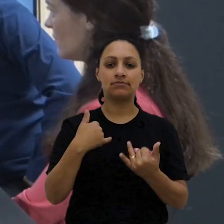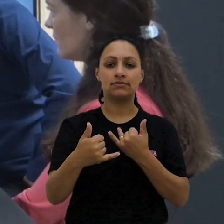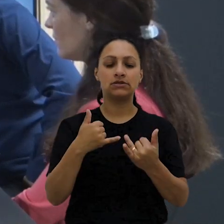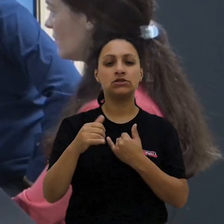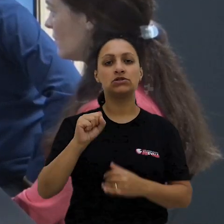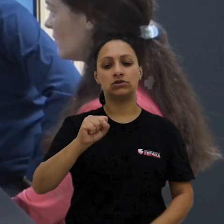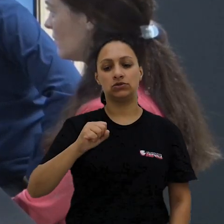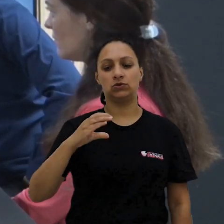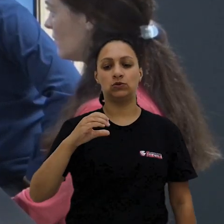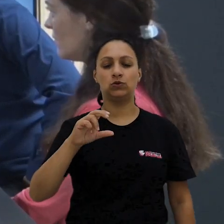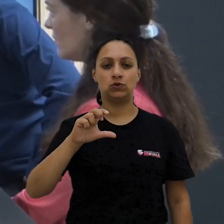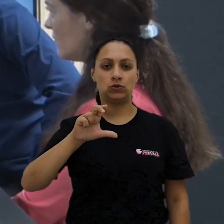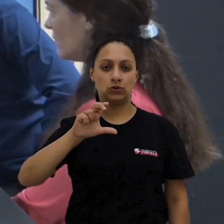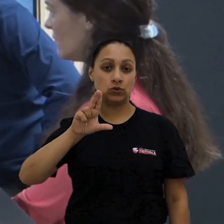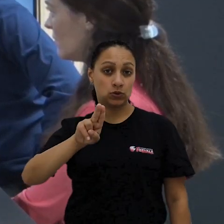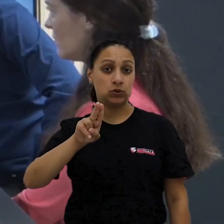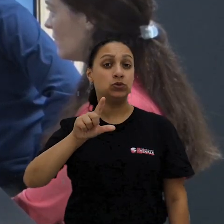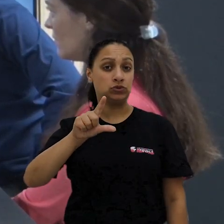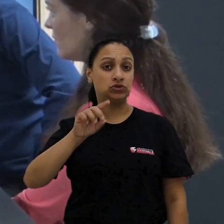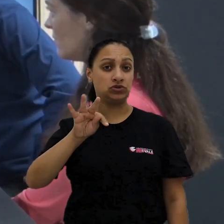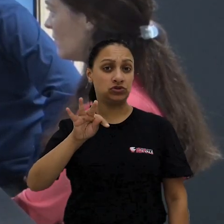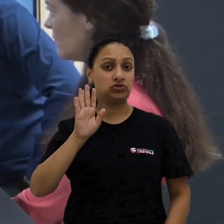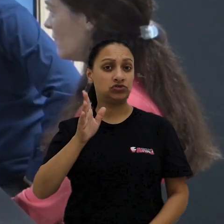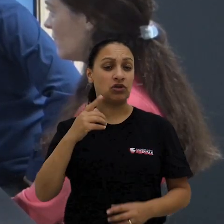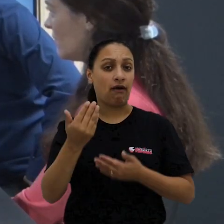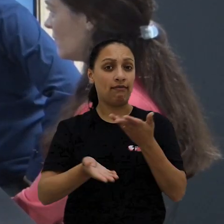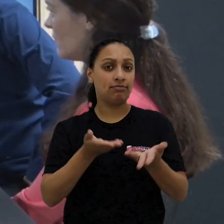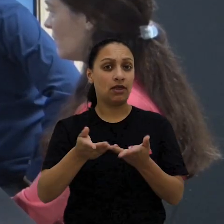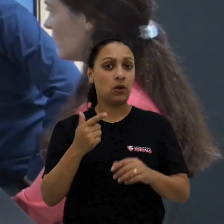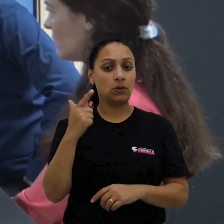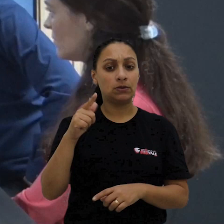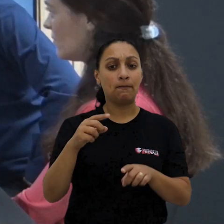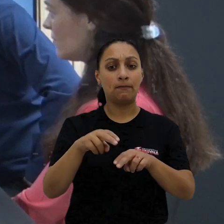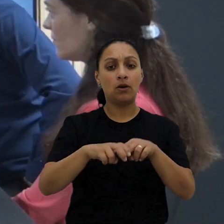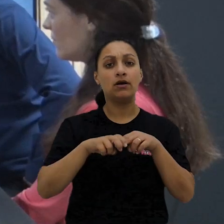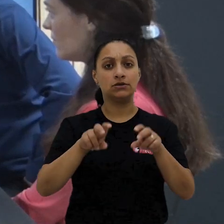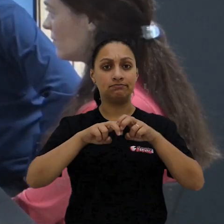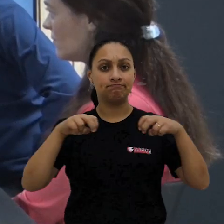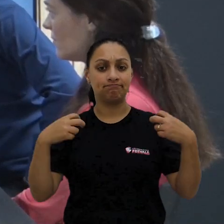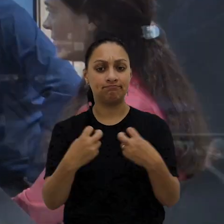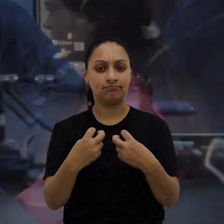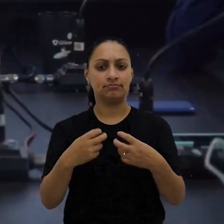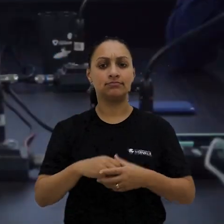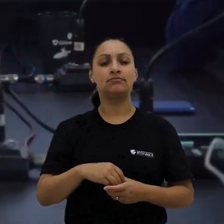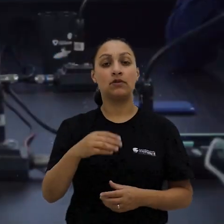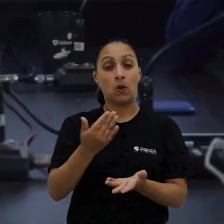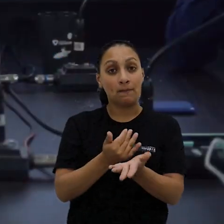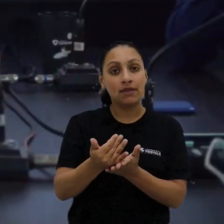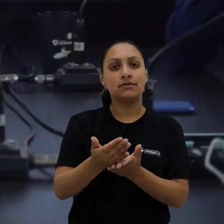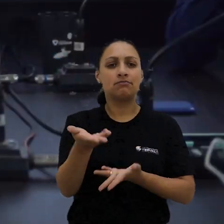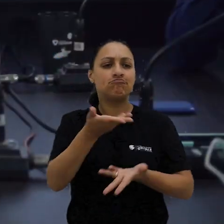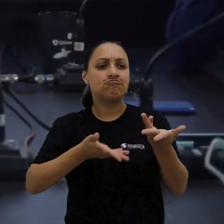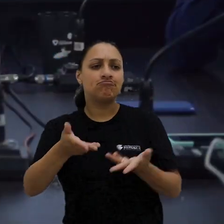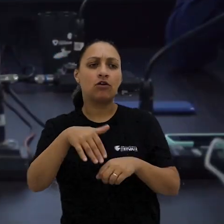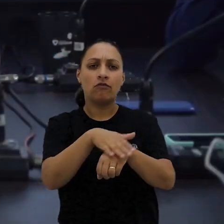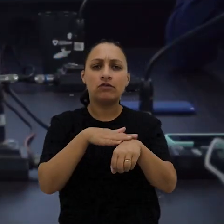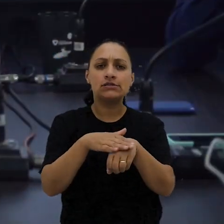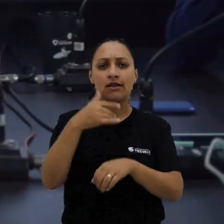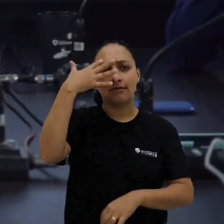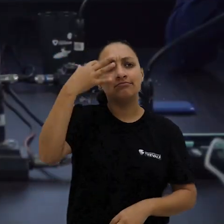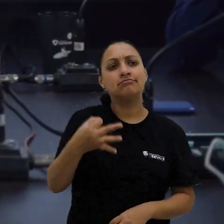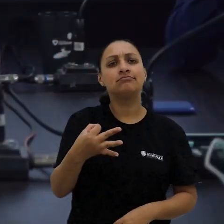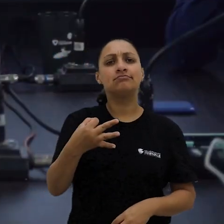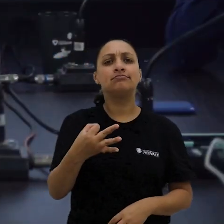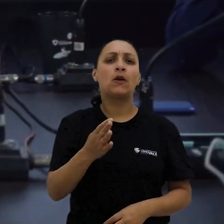exemplo, a Sculpt já atende empresas do parque por conta da rodada. Porque você passa a conhecer, você passa a interagir, você passa a entender